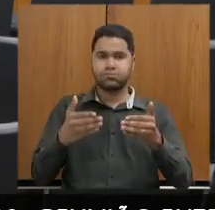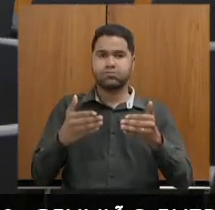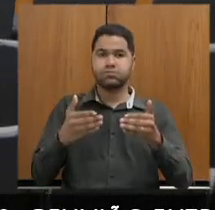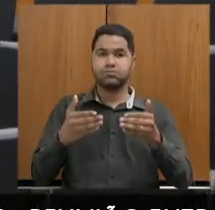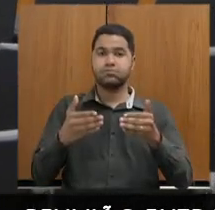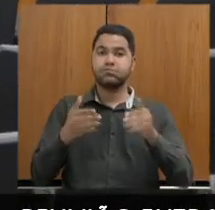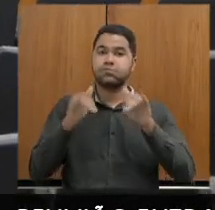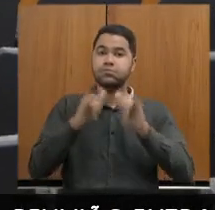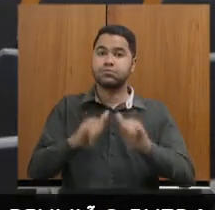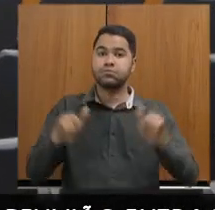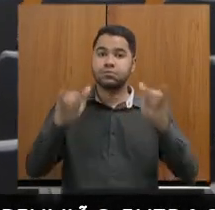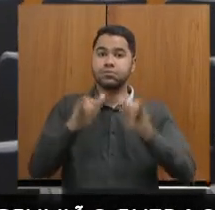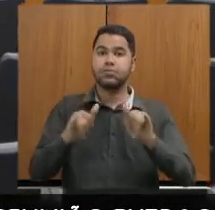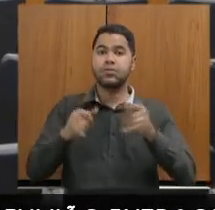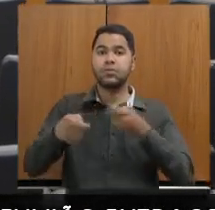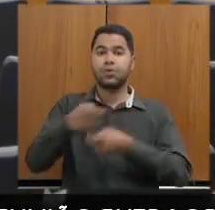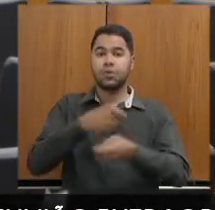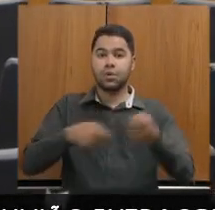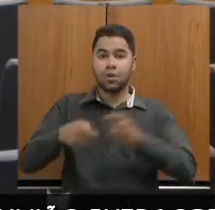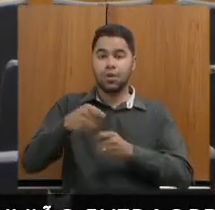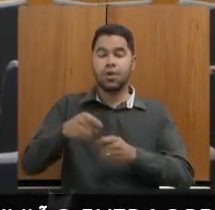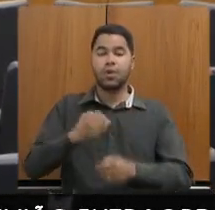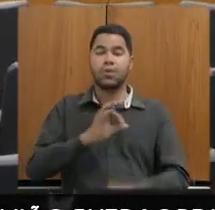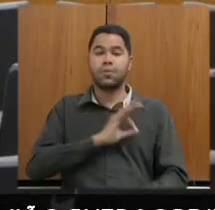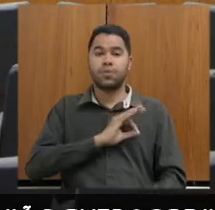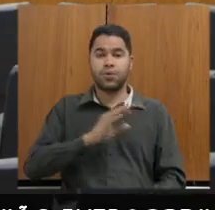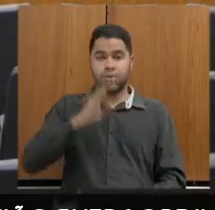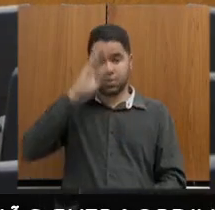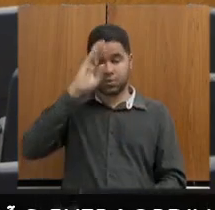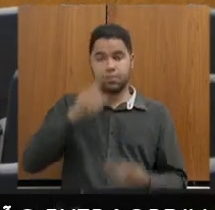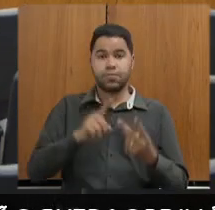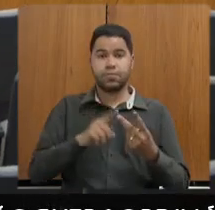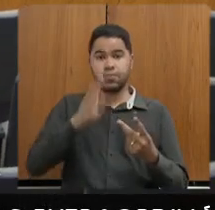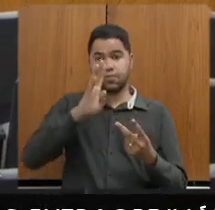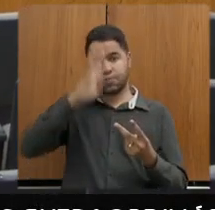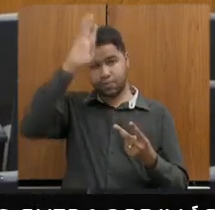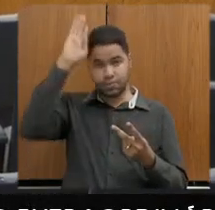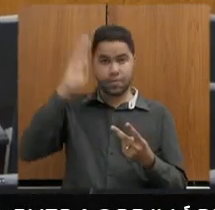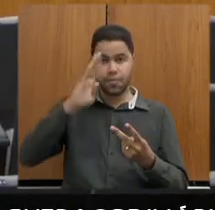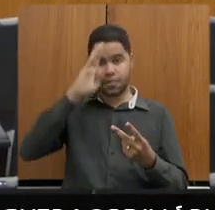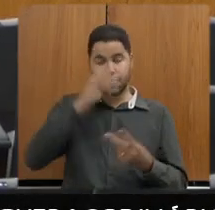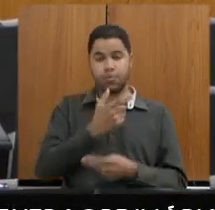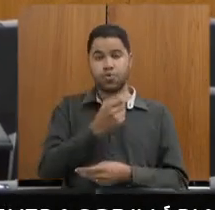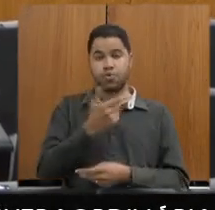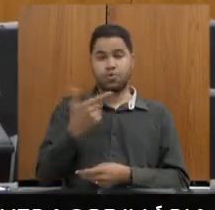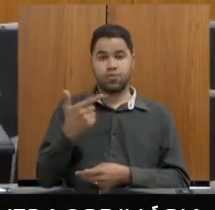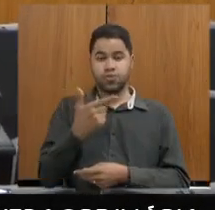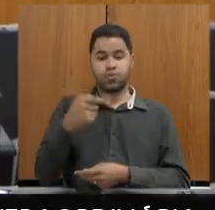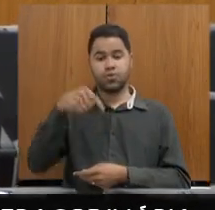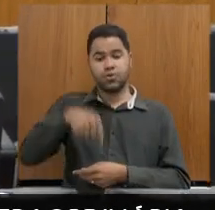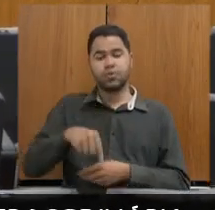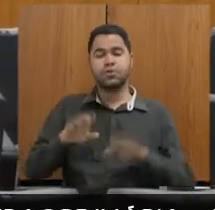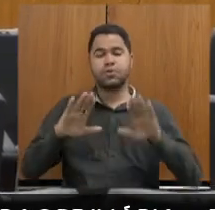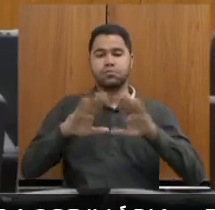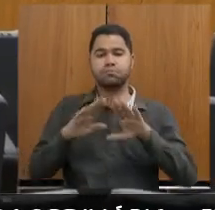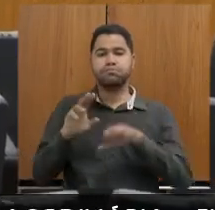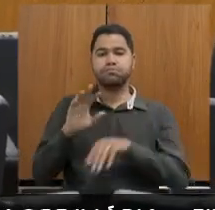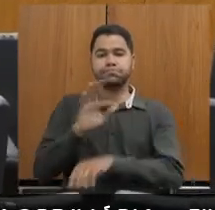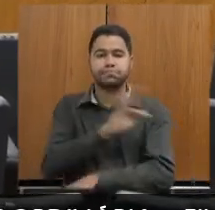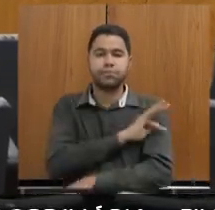prestar informações sobre gestão da polícia militar e do Corpo de Bombeiros Militar em 2022 o amplo da Assembleia fiscaliza